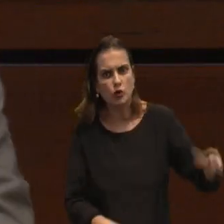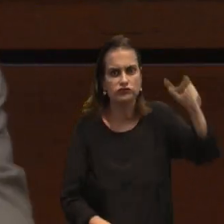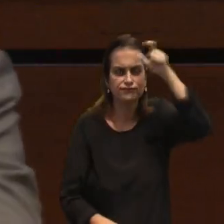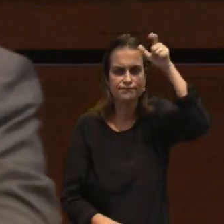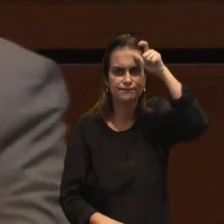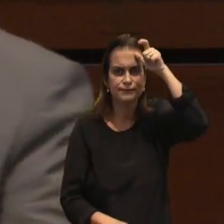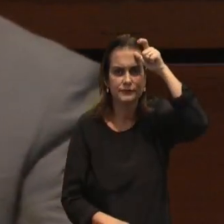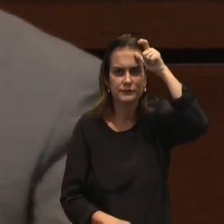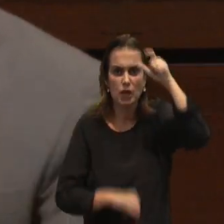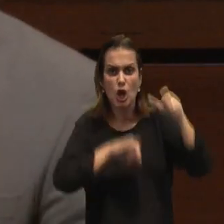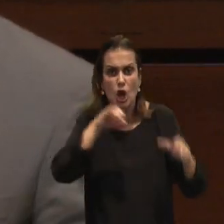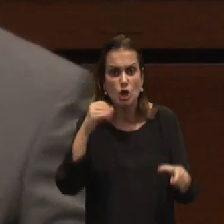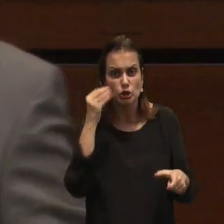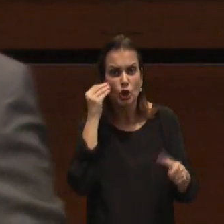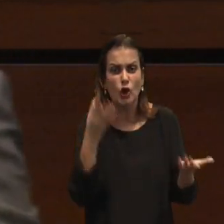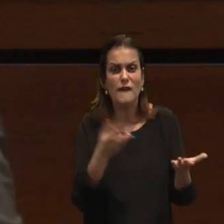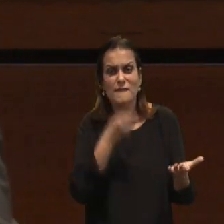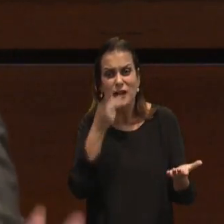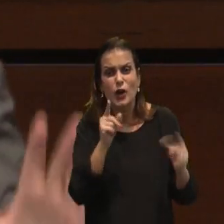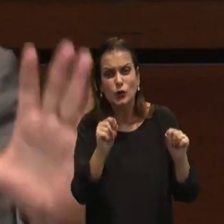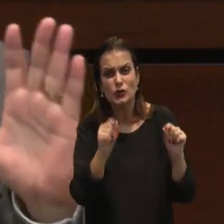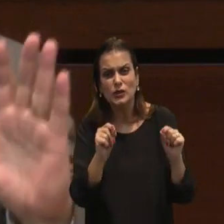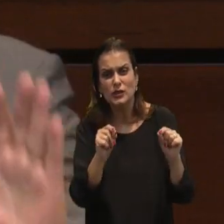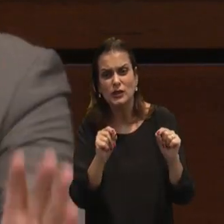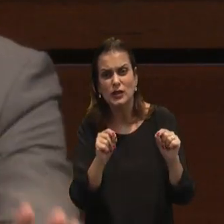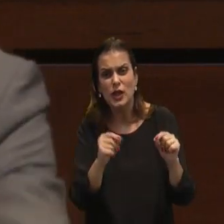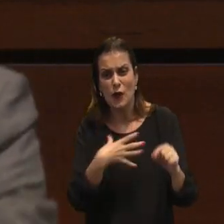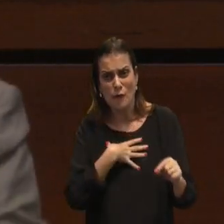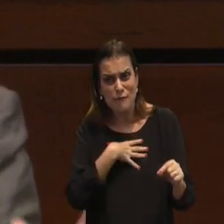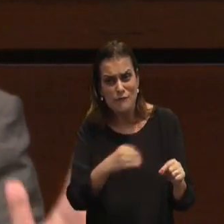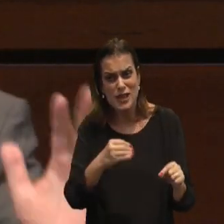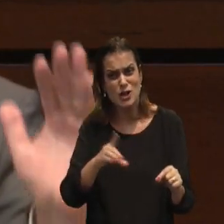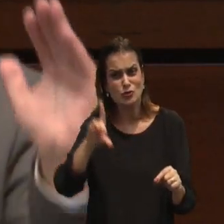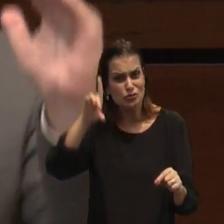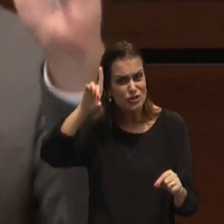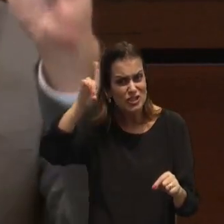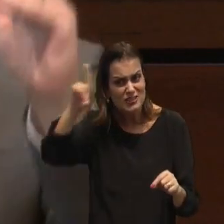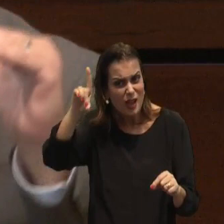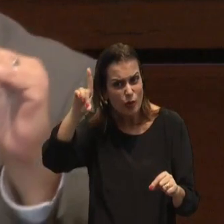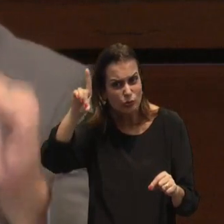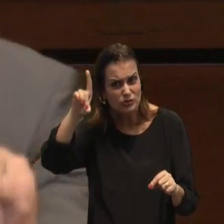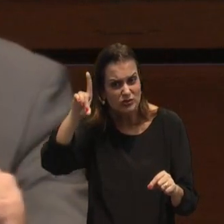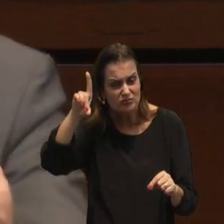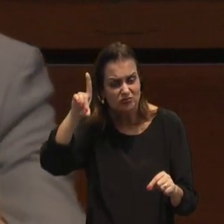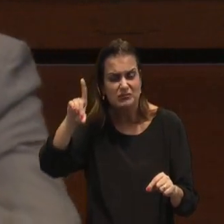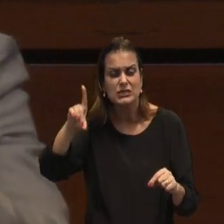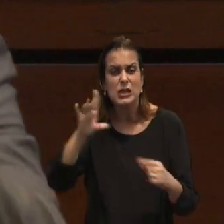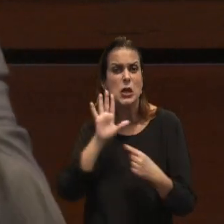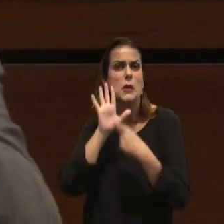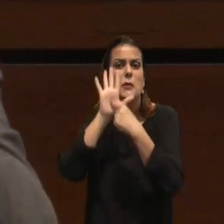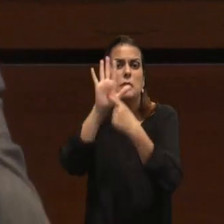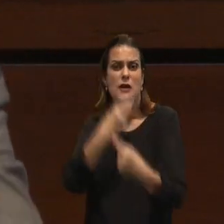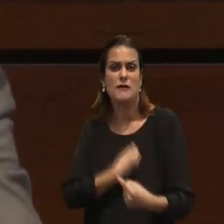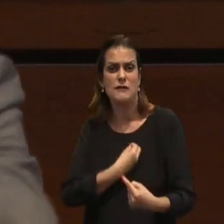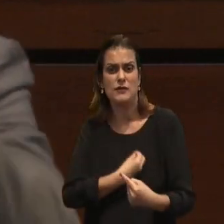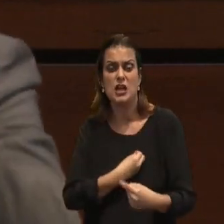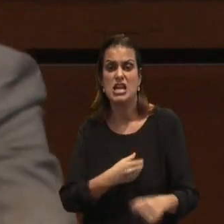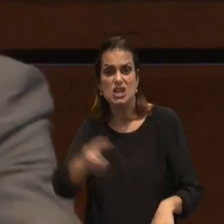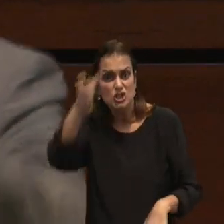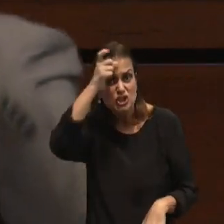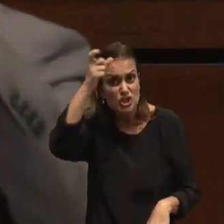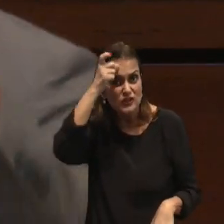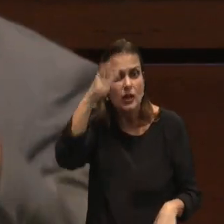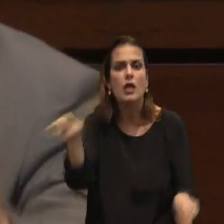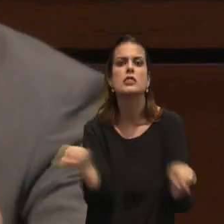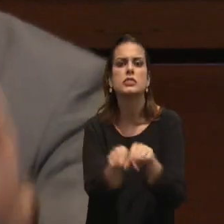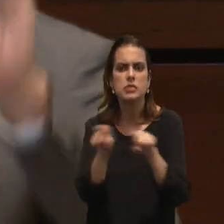A Bíblia diz em Jó no capítulo 1 que quando os filhos de Deus se apresentaram diante do Senhor, a Bíblia diz que Satanás